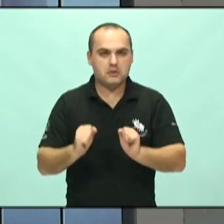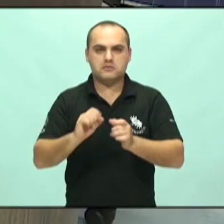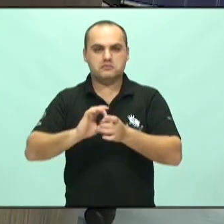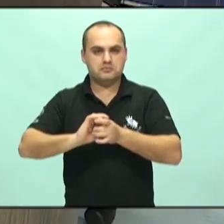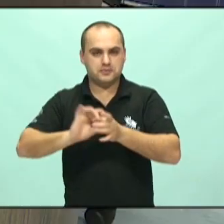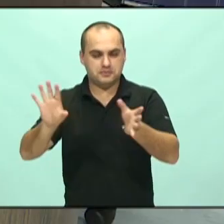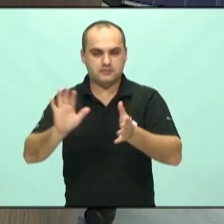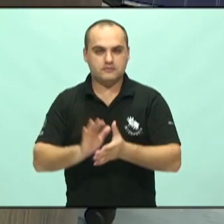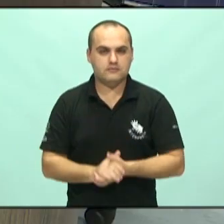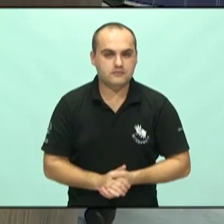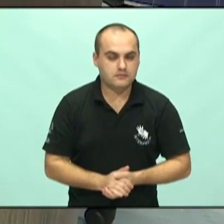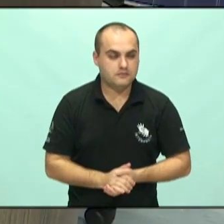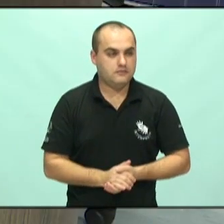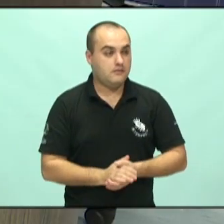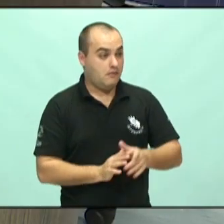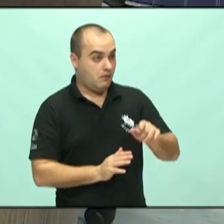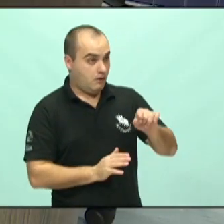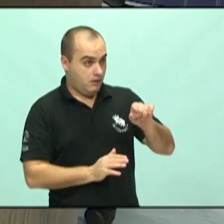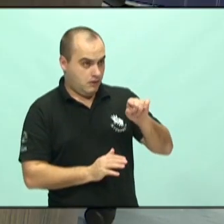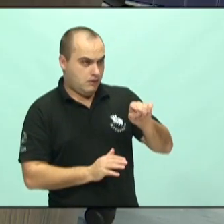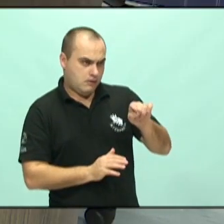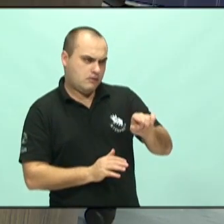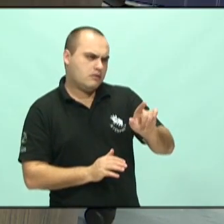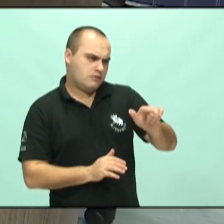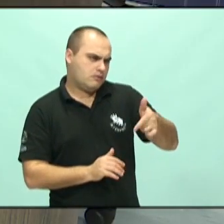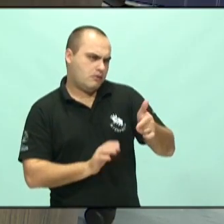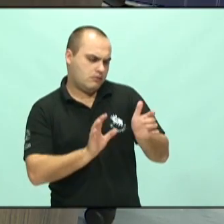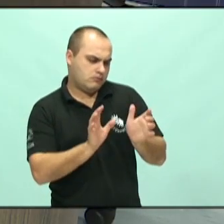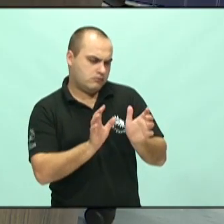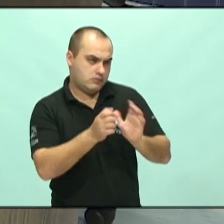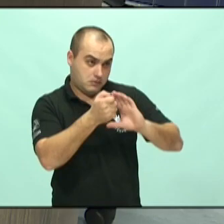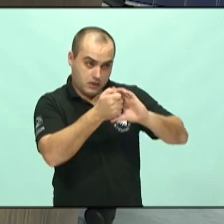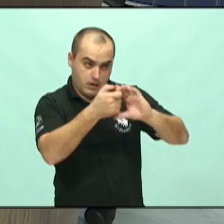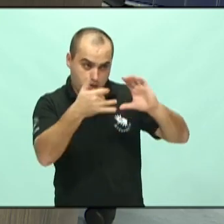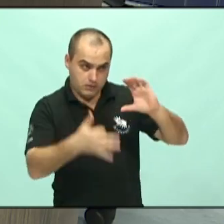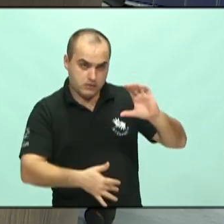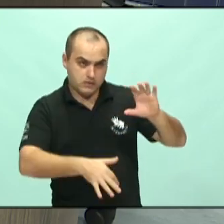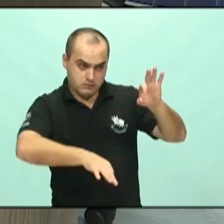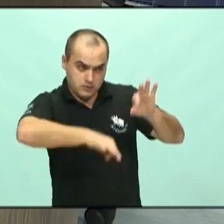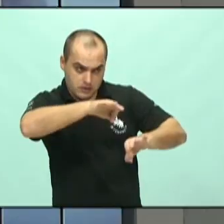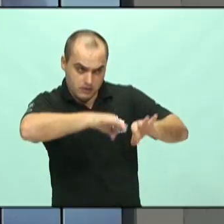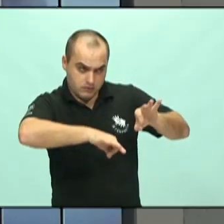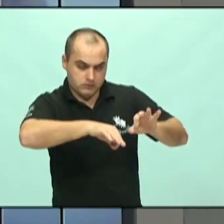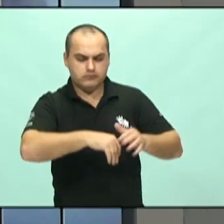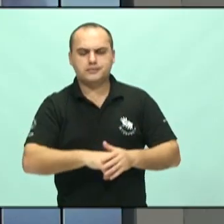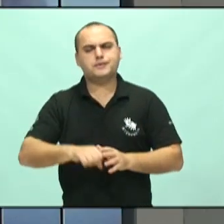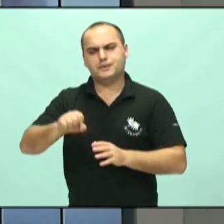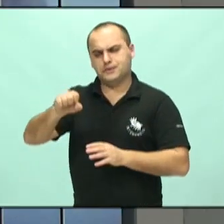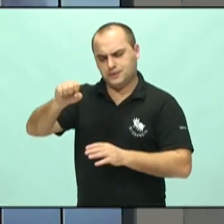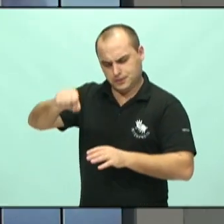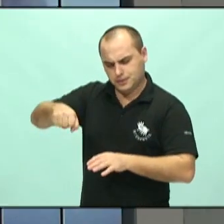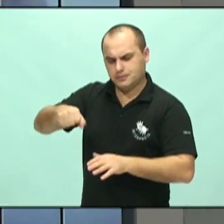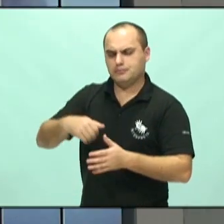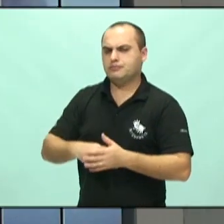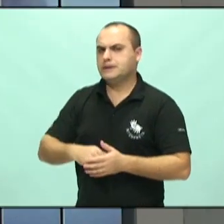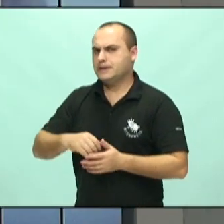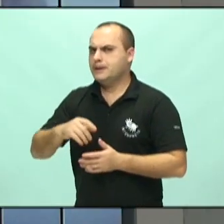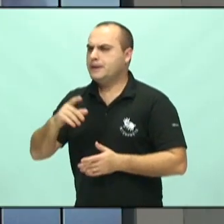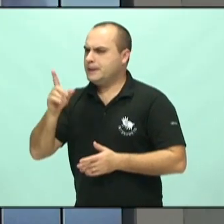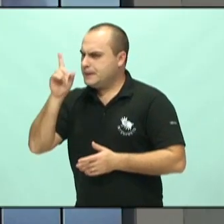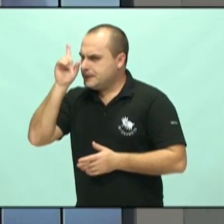Isso faz parte também do mundo do teatro. Exatamente. Né? Tu não, é raro tu conseguir manter um